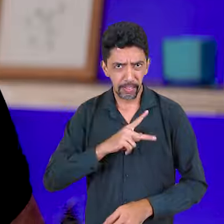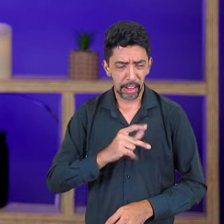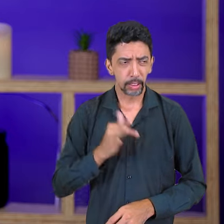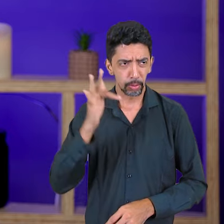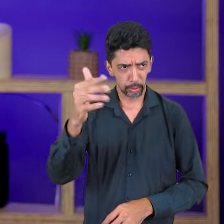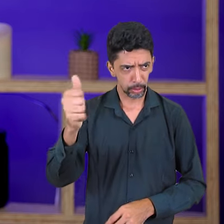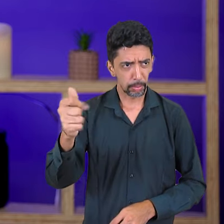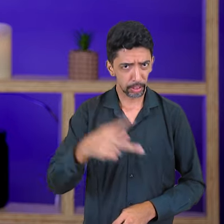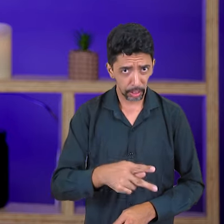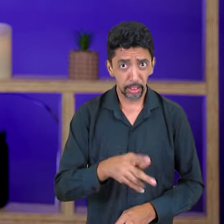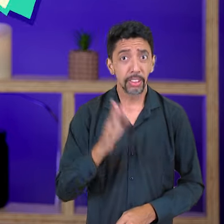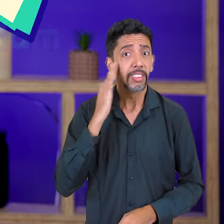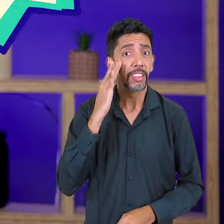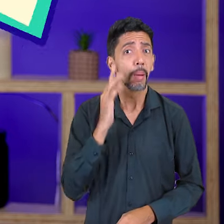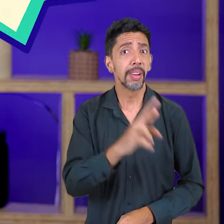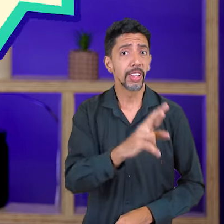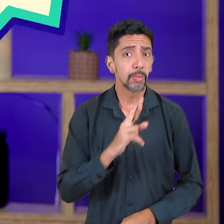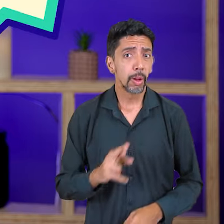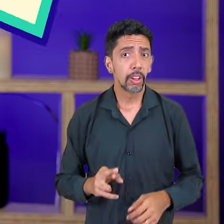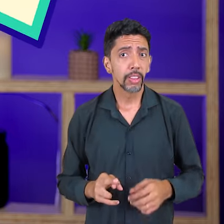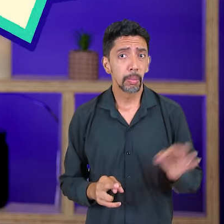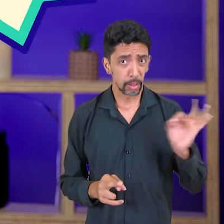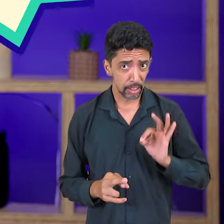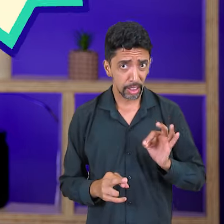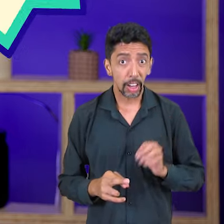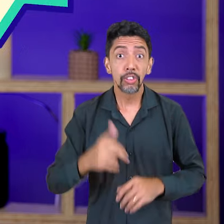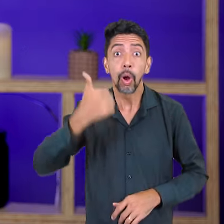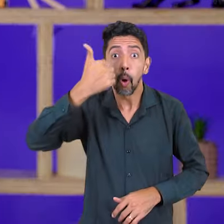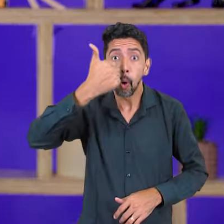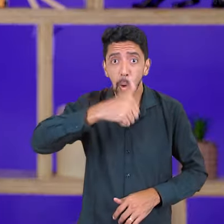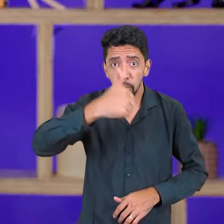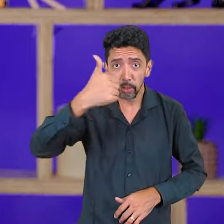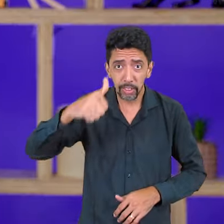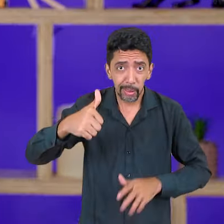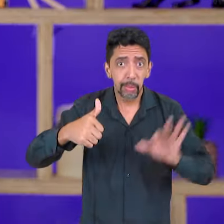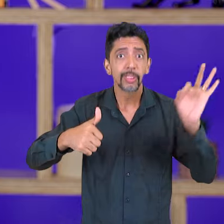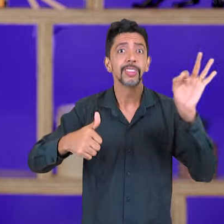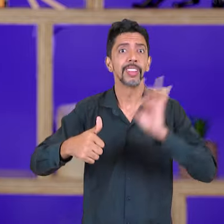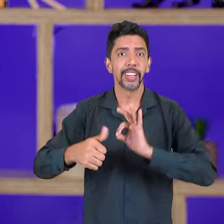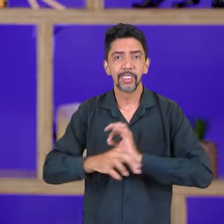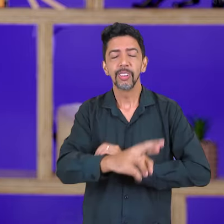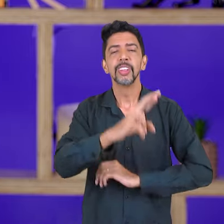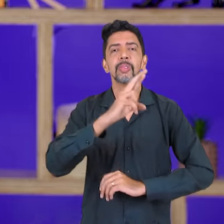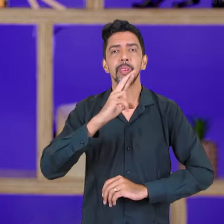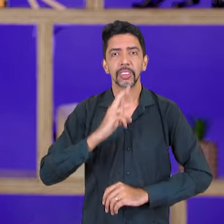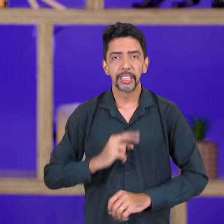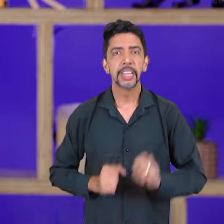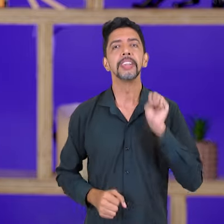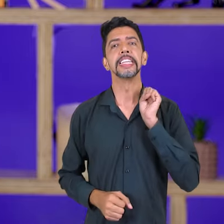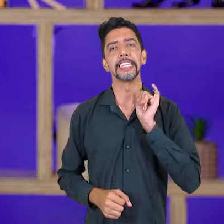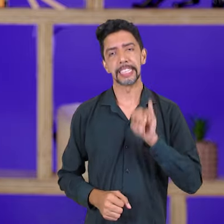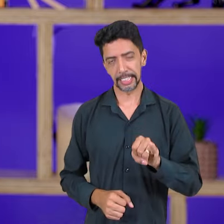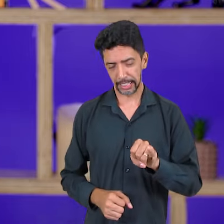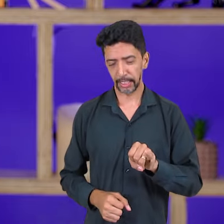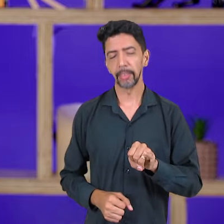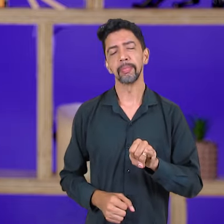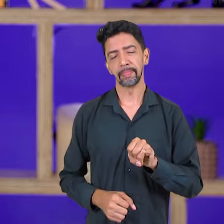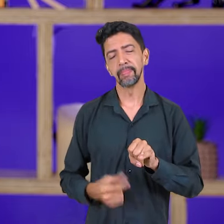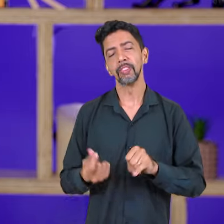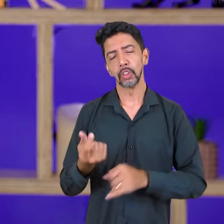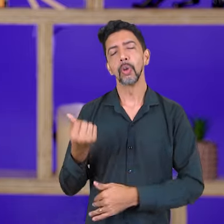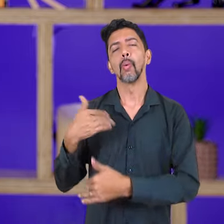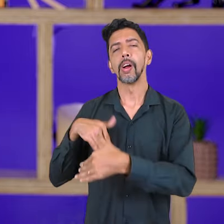qual foi 11% 11% dos que responderam Estão realmente